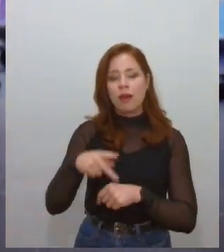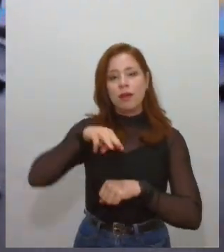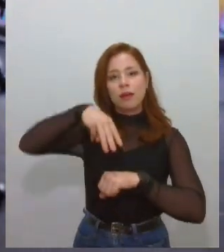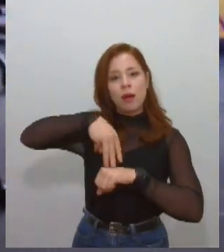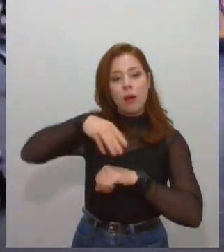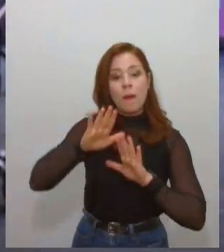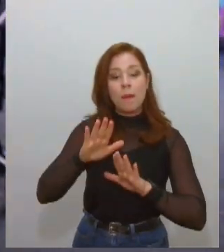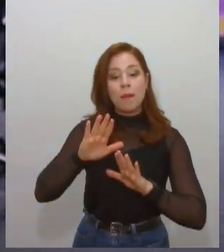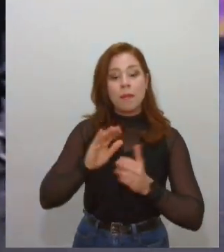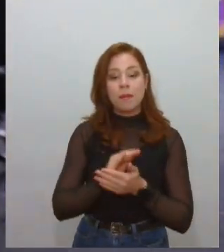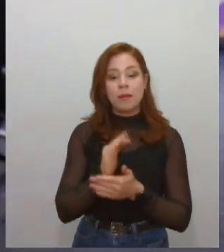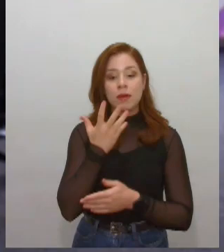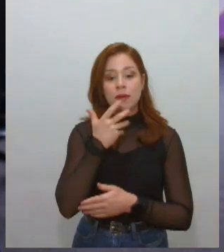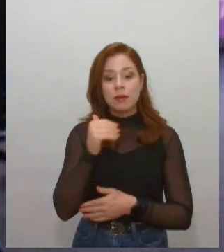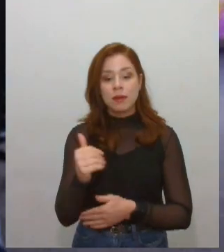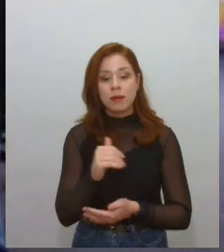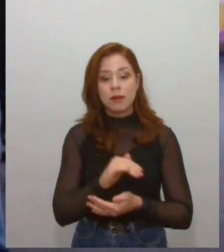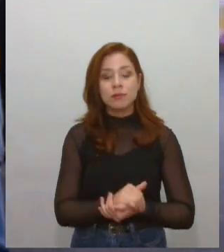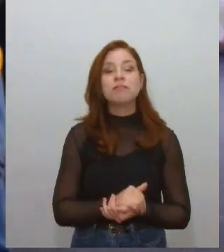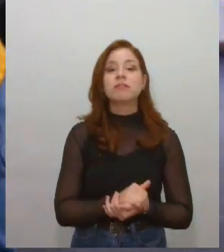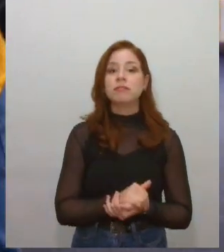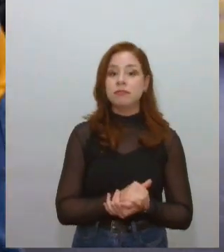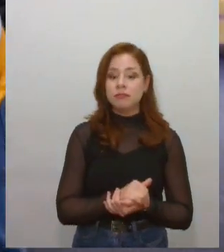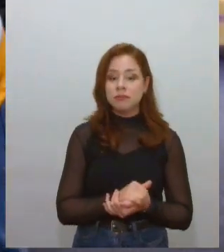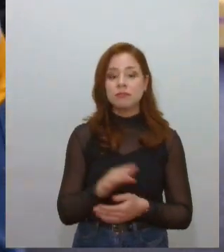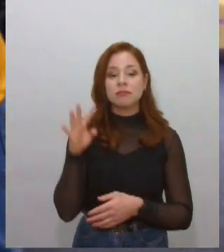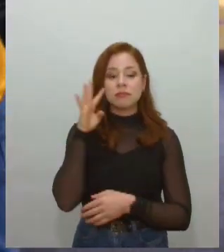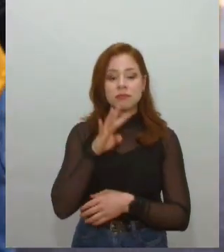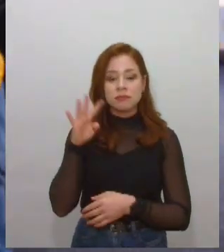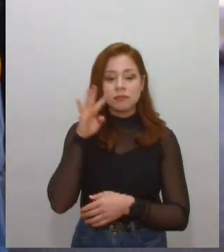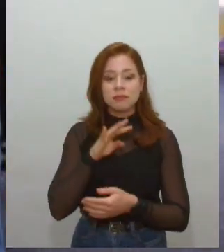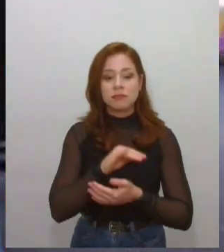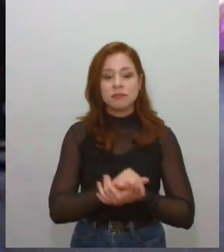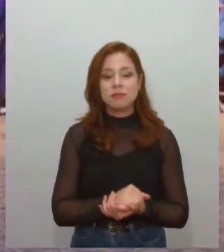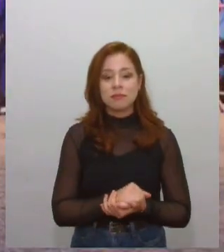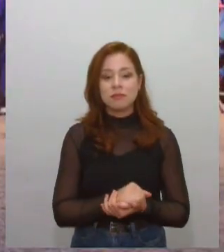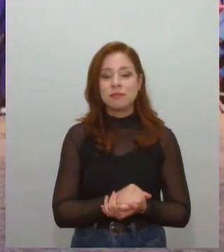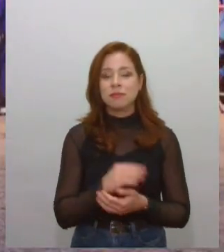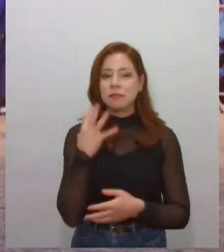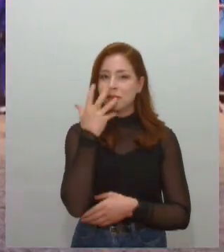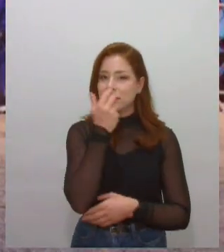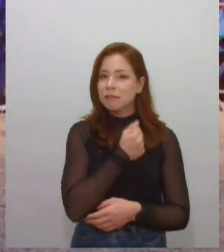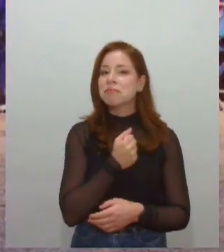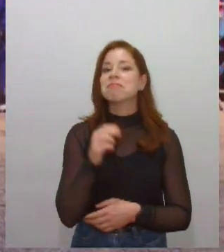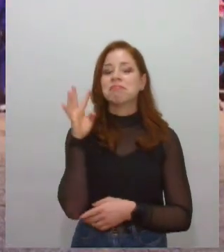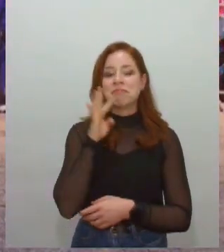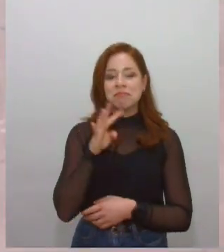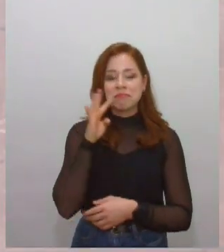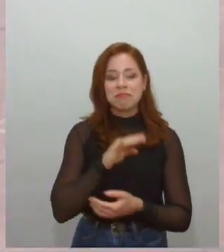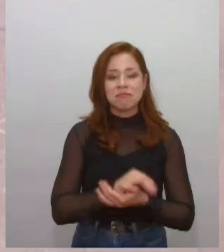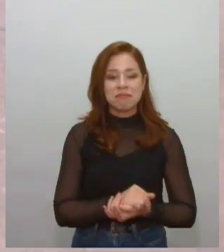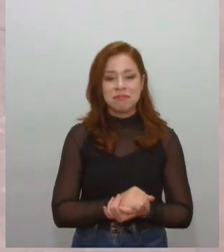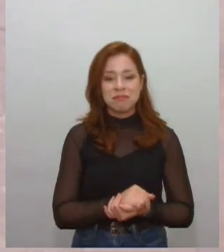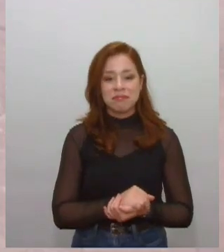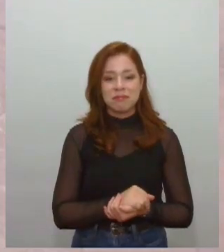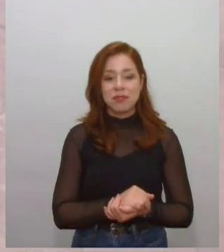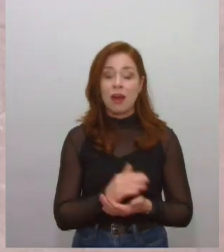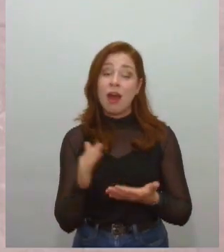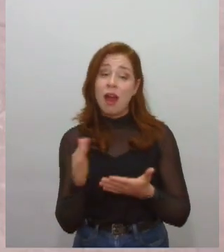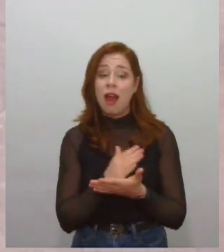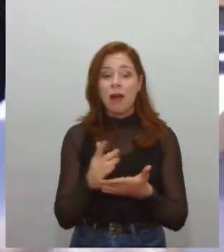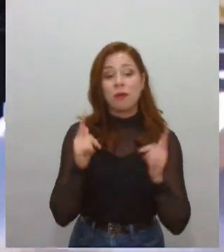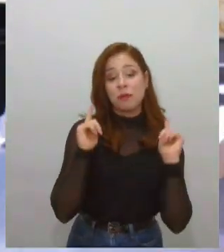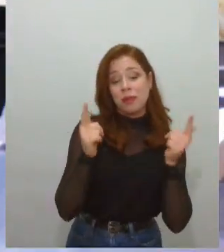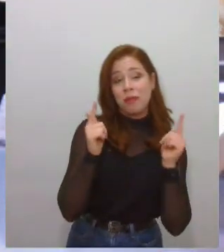interessante, o lugar é muito bonito também, muito legal. Enquanto uns se divertem, ambulantes